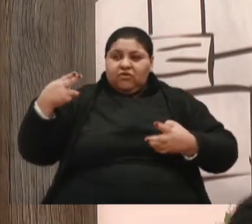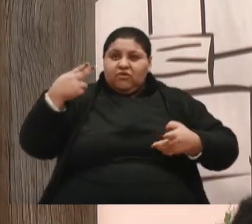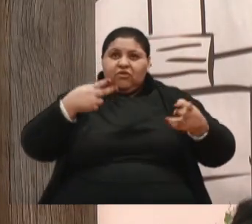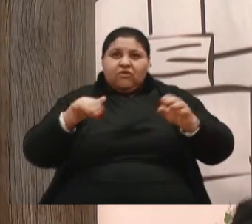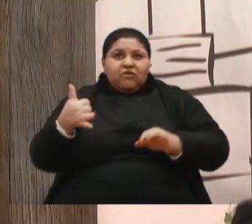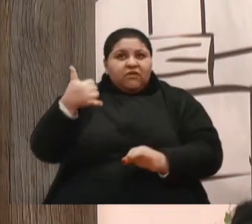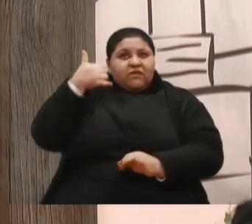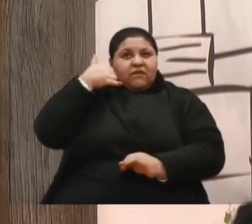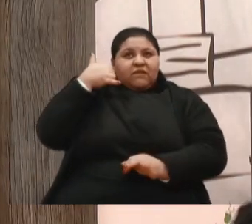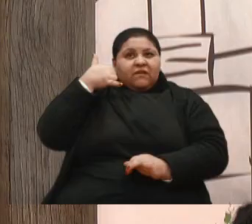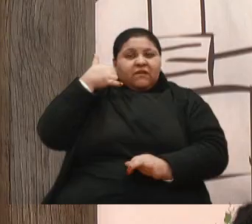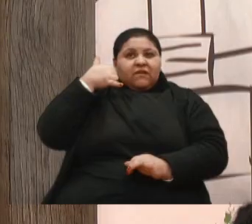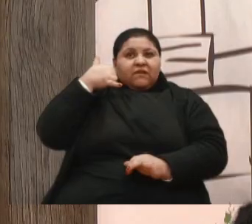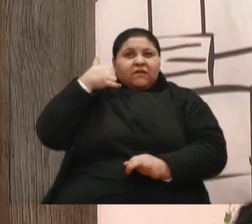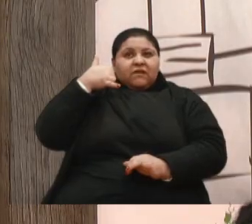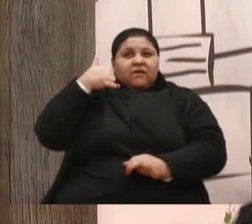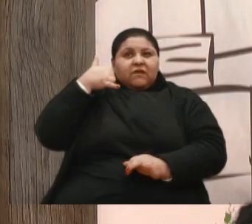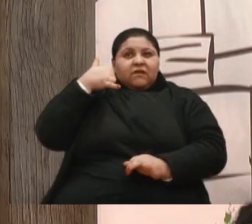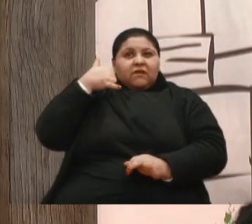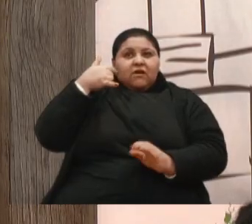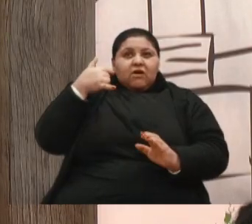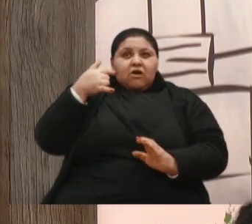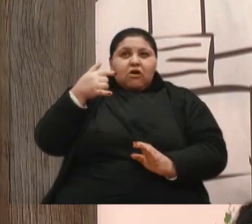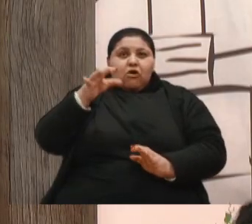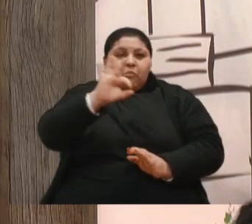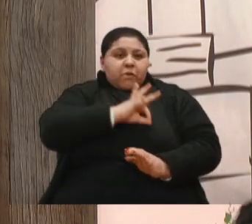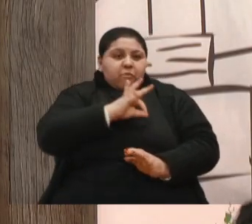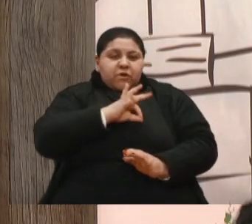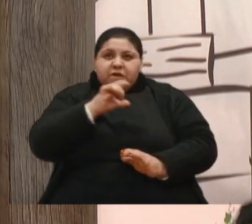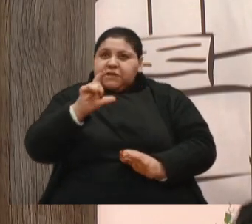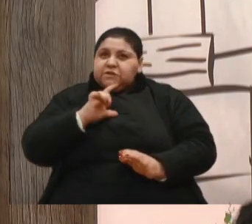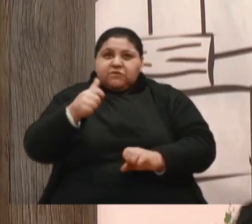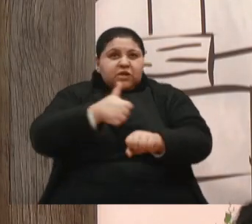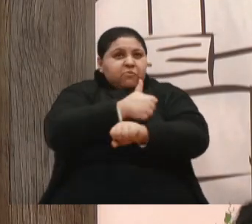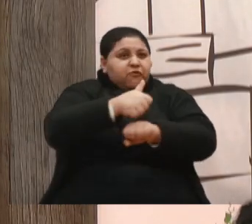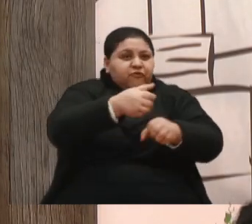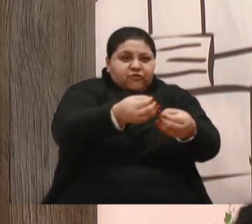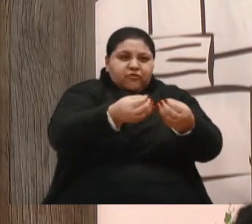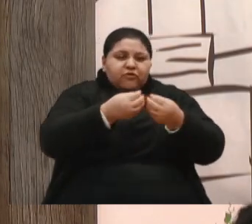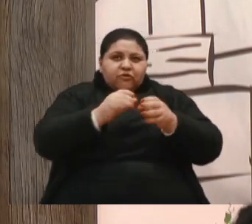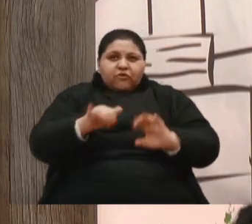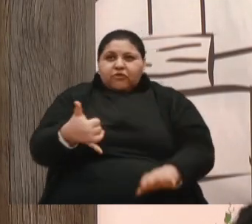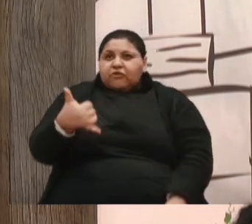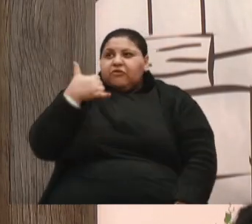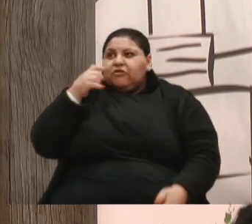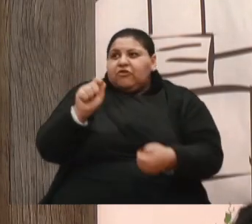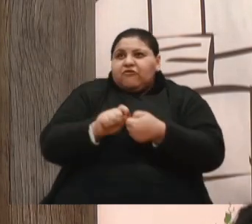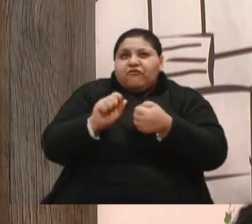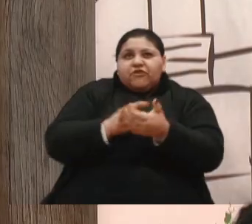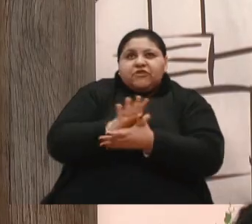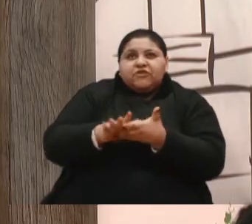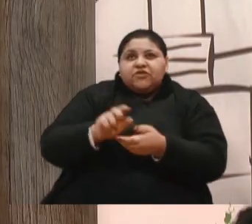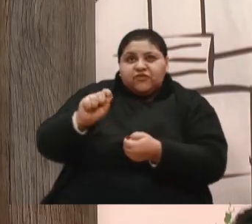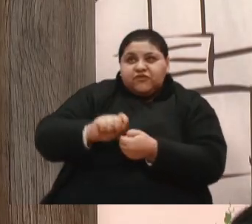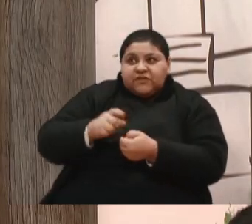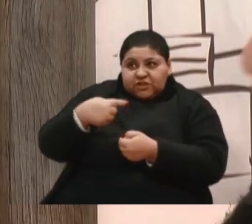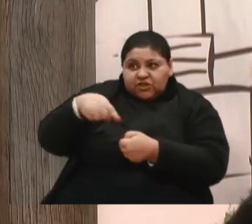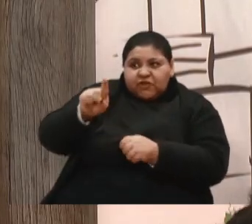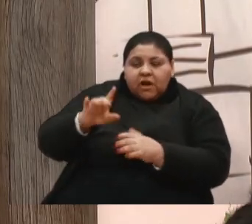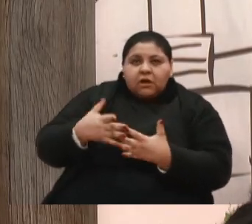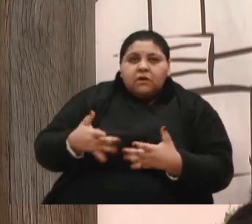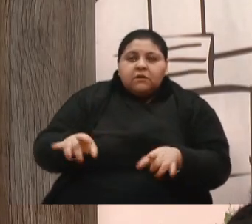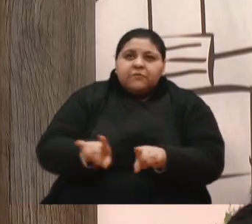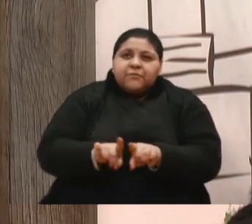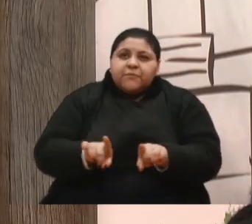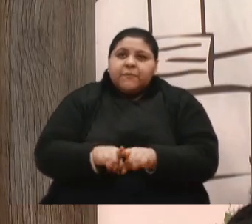e liga para a polícia e não tem ninguém para ir lá. E daí as alegações são, ele ainda não fez nada, se ele fizer